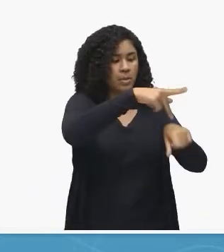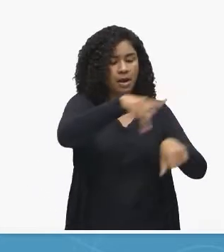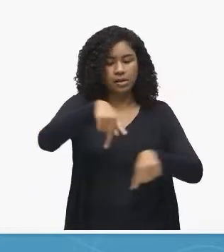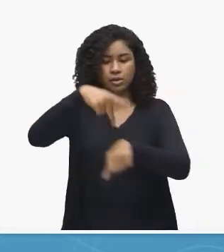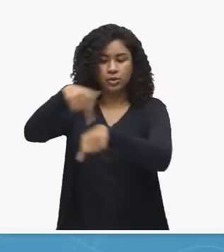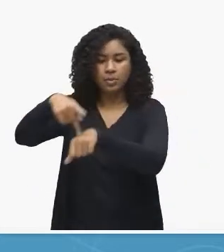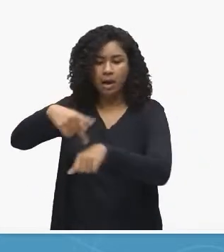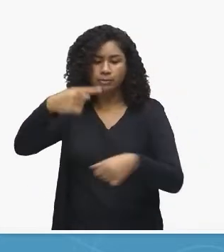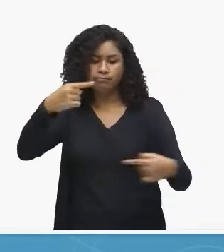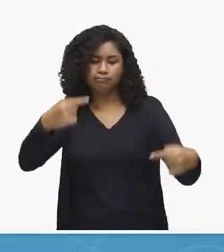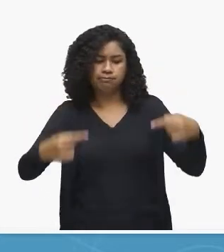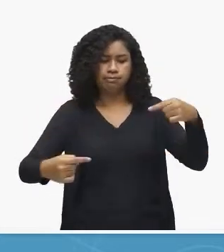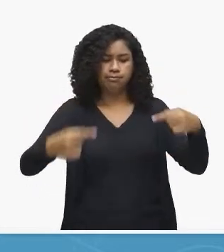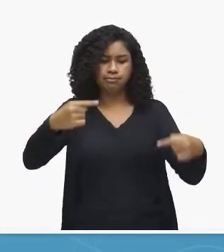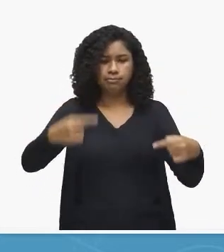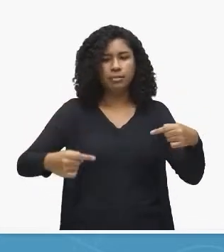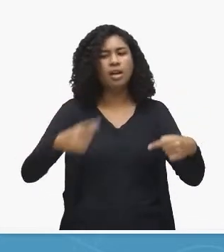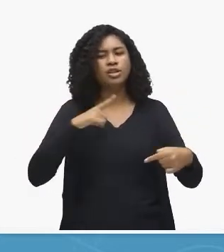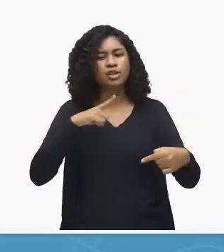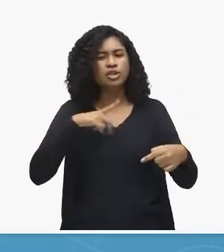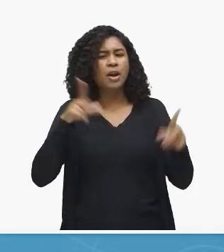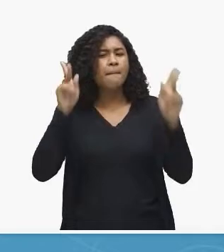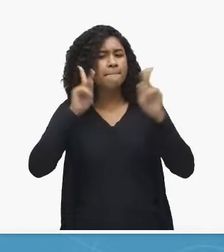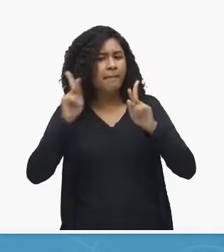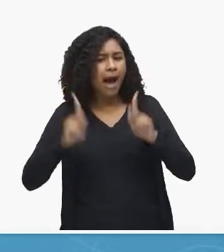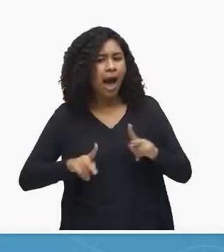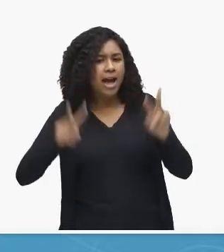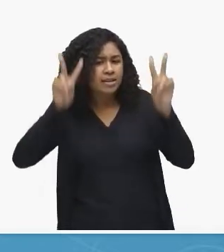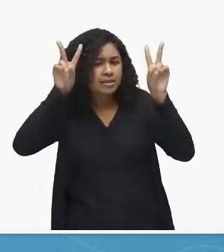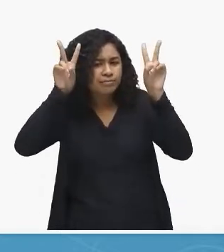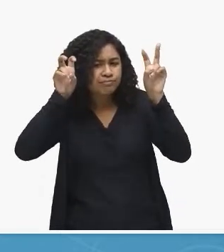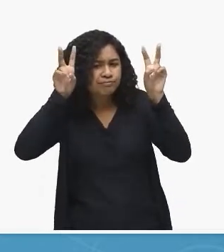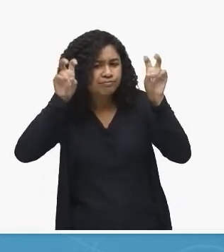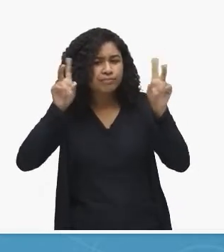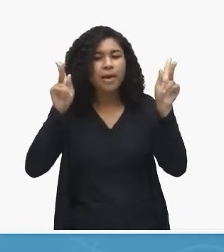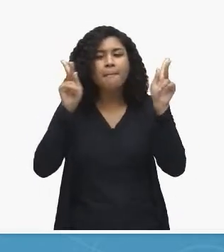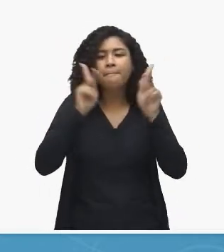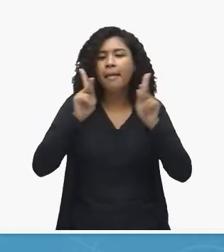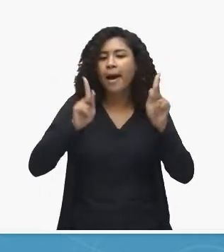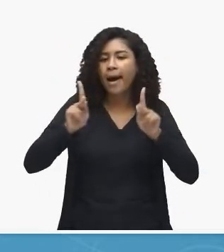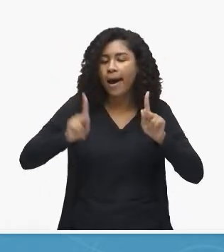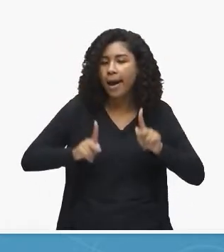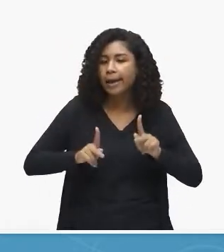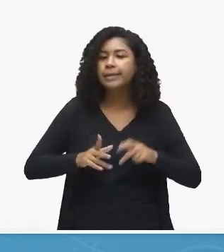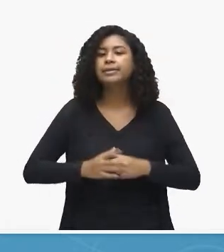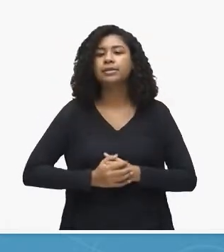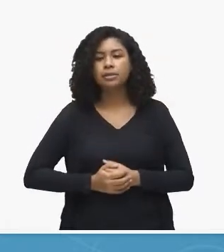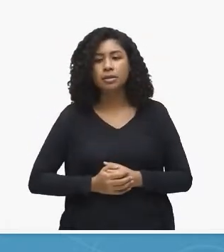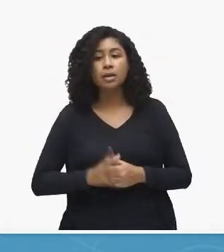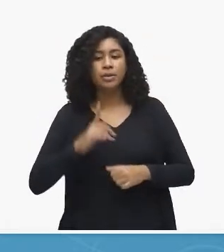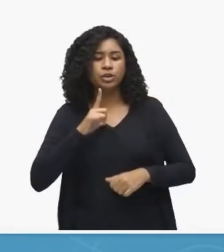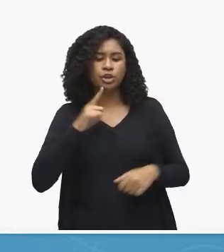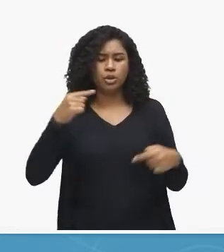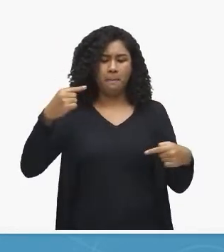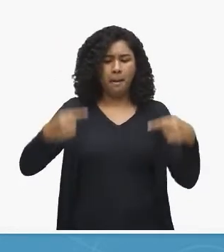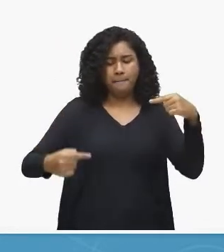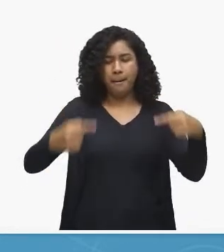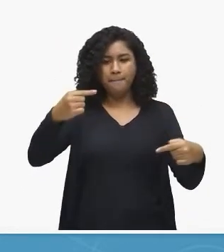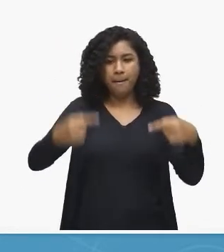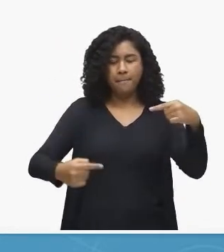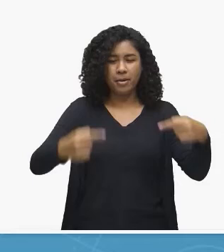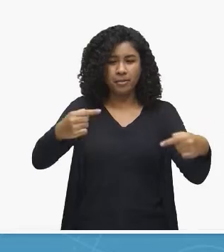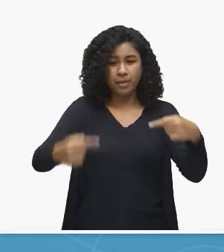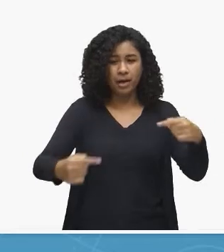vivendo ainda em paz, entre aspas, porque não tinha conflito, né? Elas tinham as rivalidades, tinham as alianças